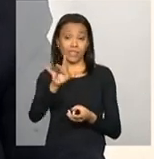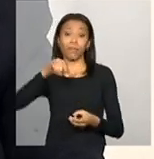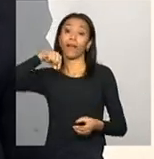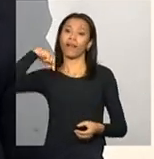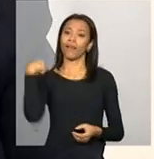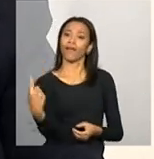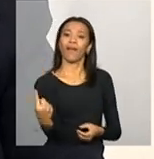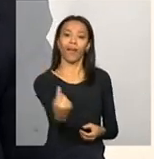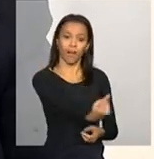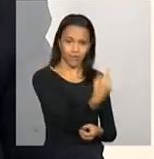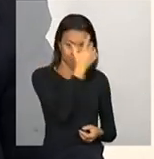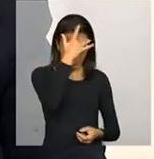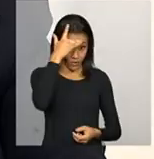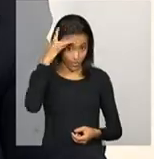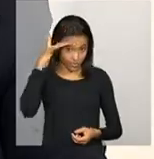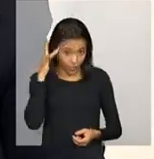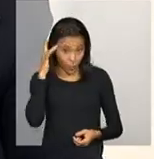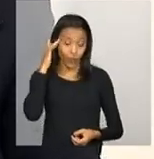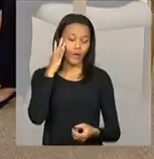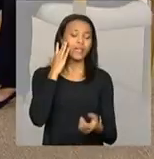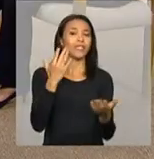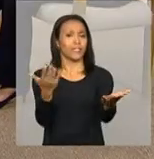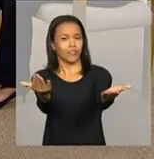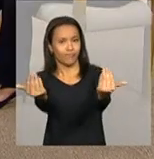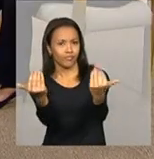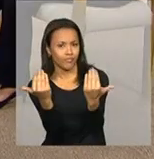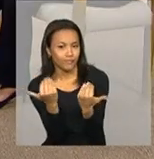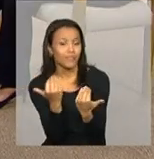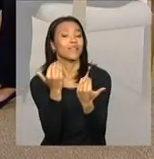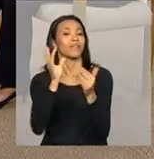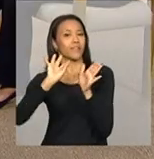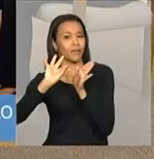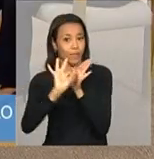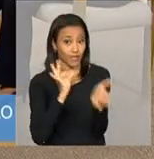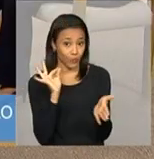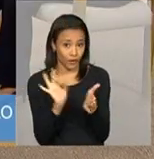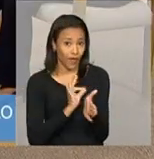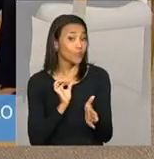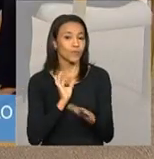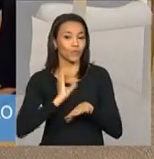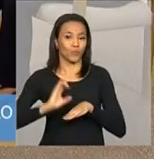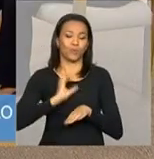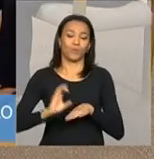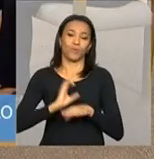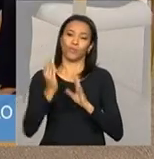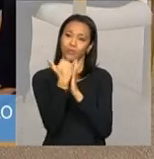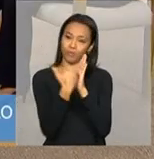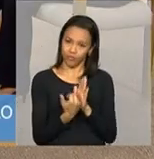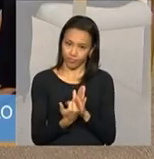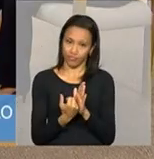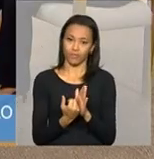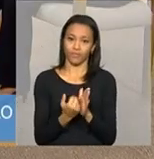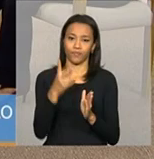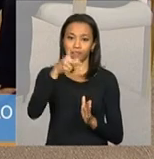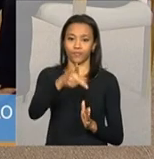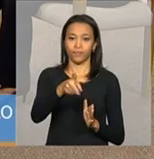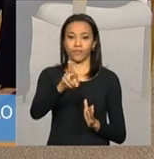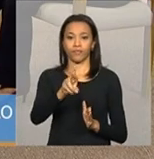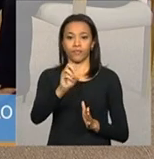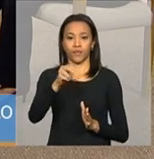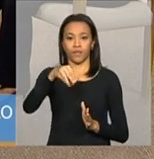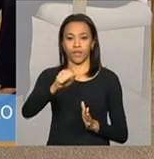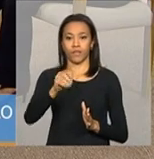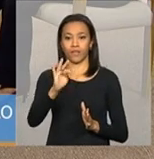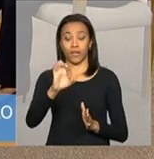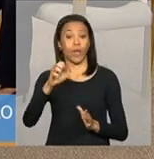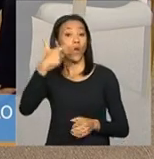pessoa que é mobilizada e sensibilizada e matriculada nos cursos do Pronatec. Perfeito. Então, olha aqui, a próxima